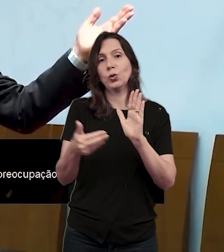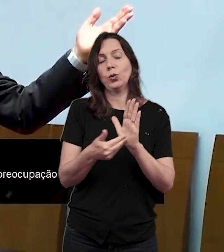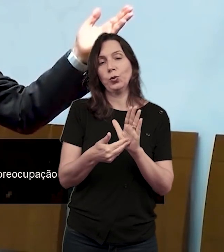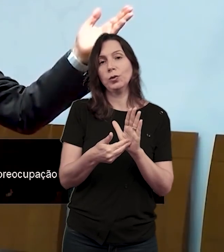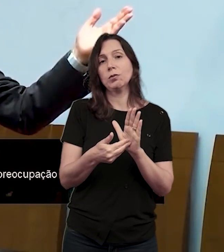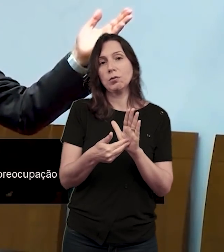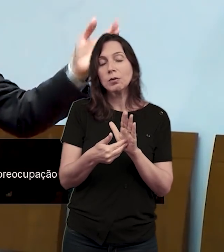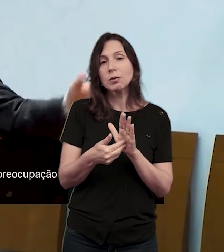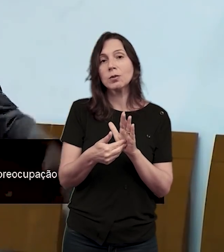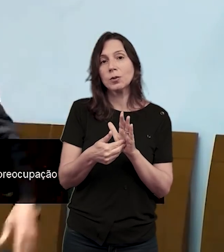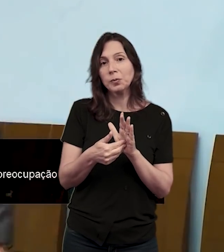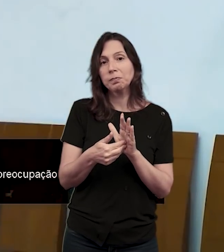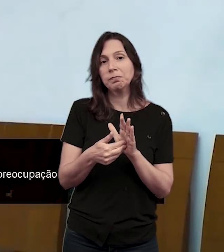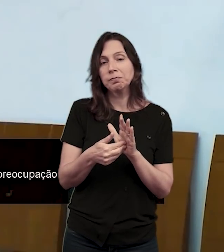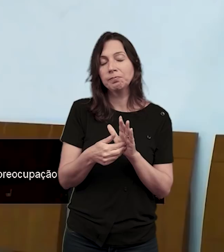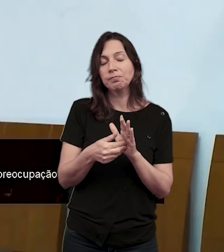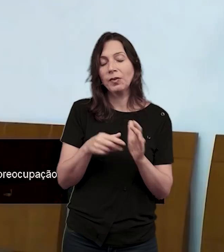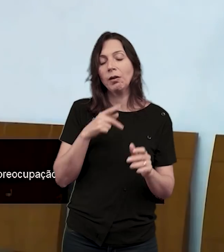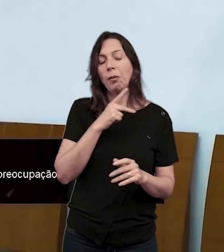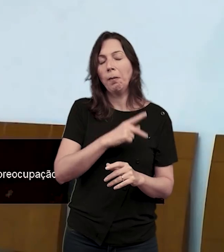louros de Paulo, mas das cicatrizes não.